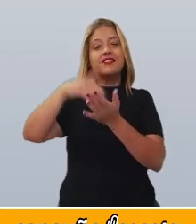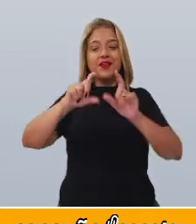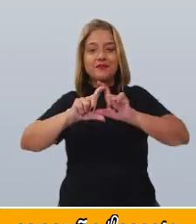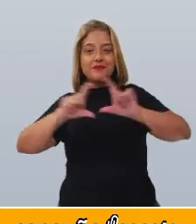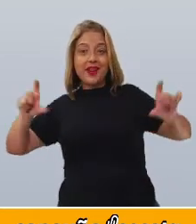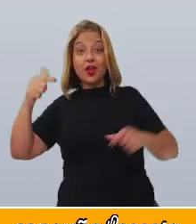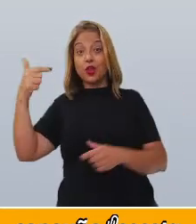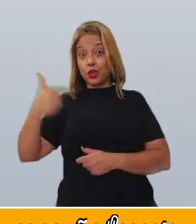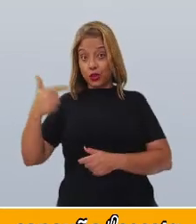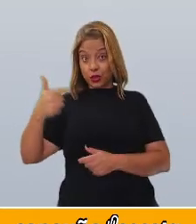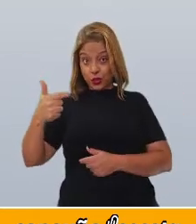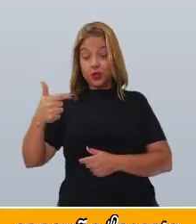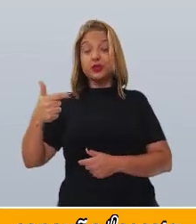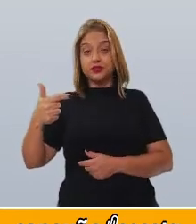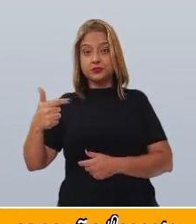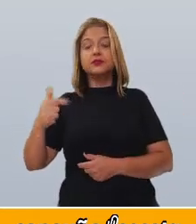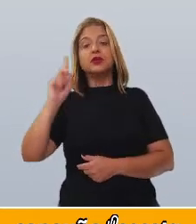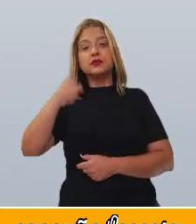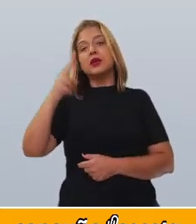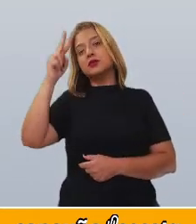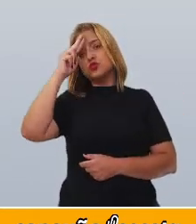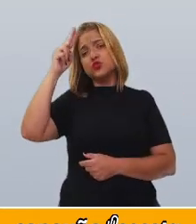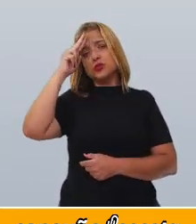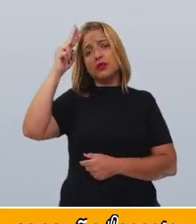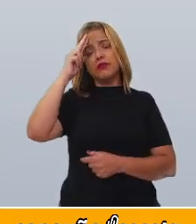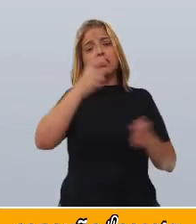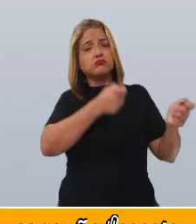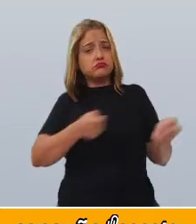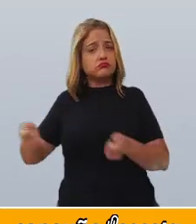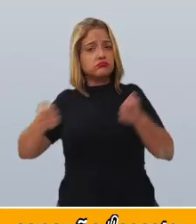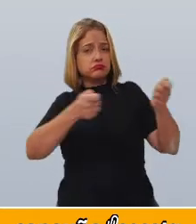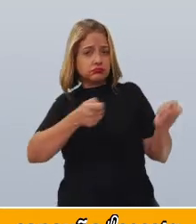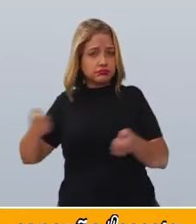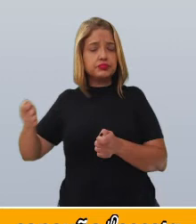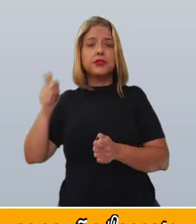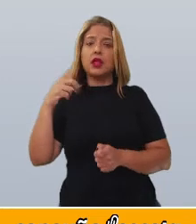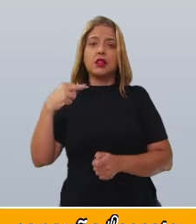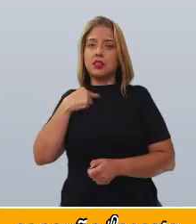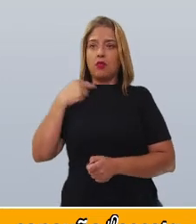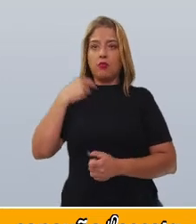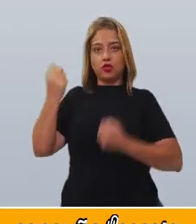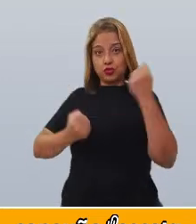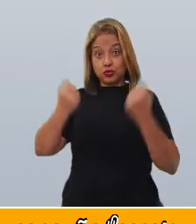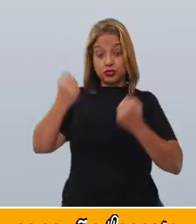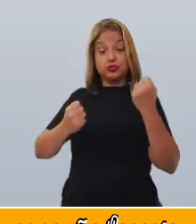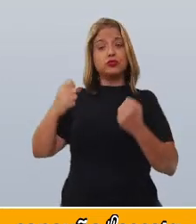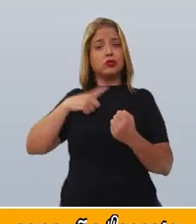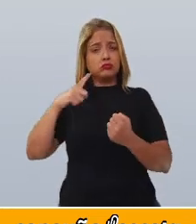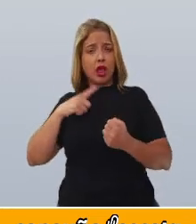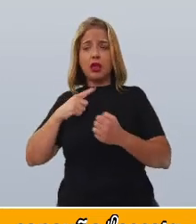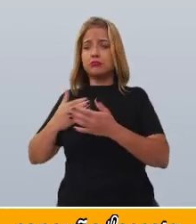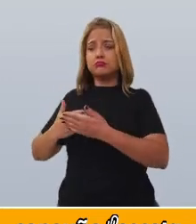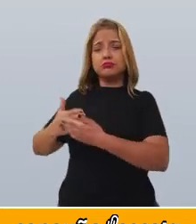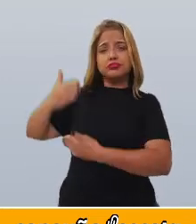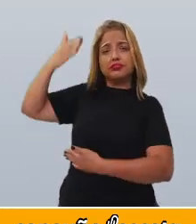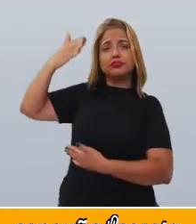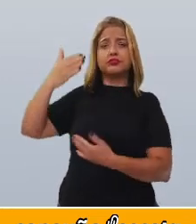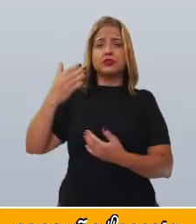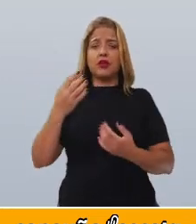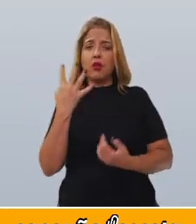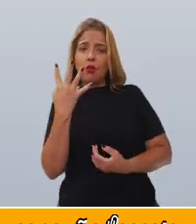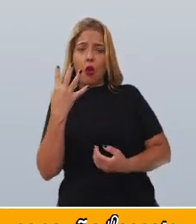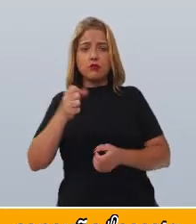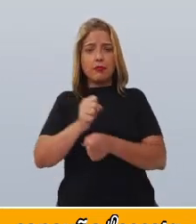segunda-feira, 4 portas, ar-condicionado, direção hidráulica, vidros elétricos. Aceito